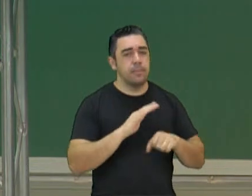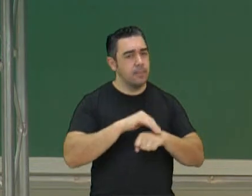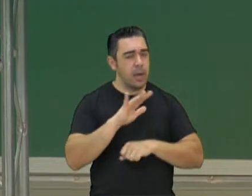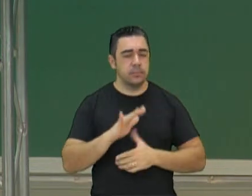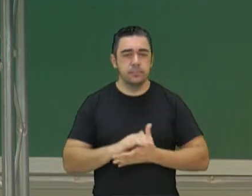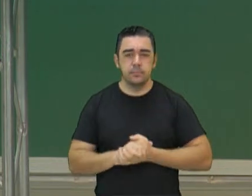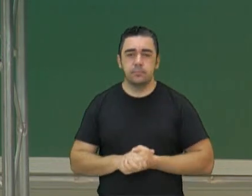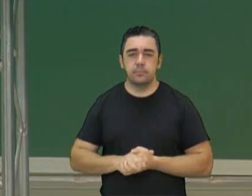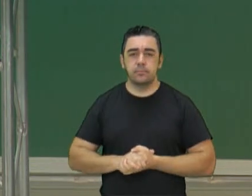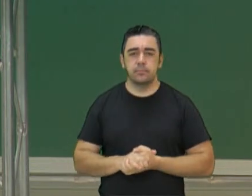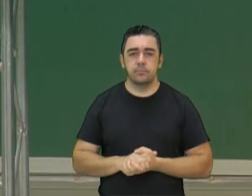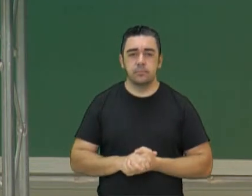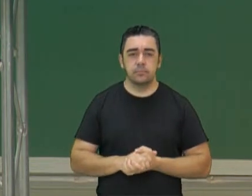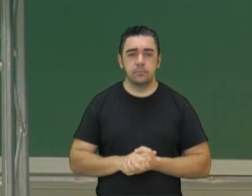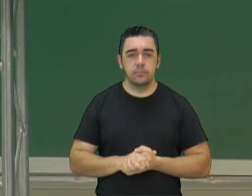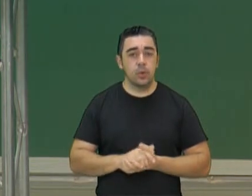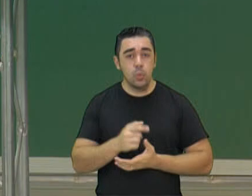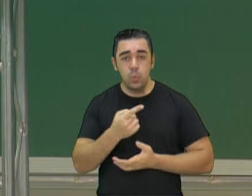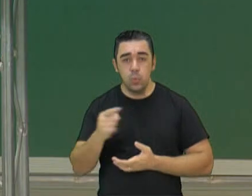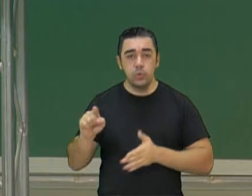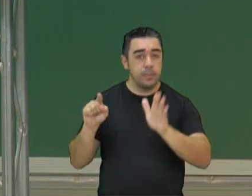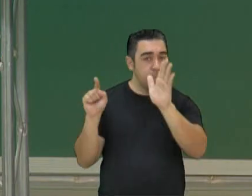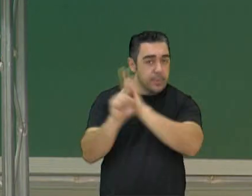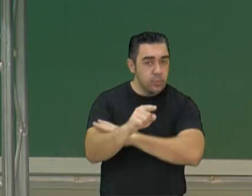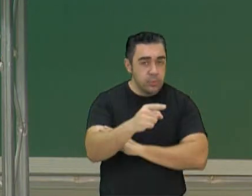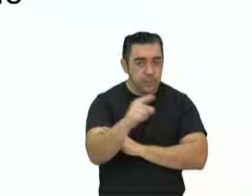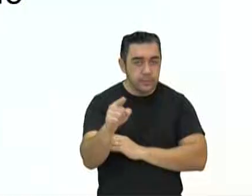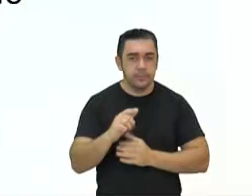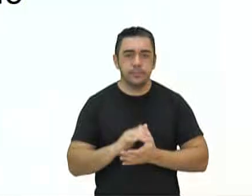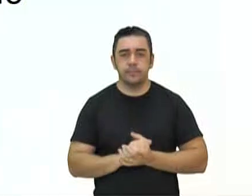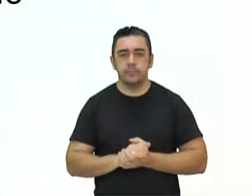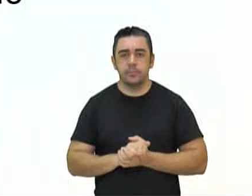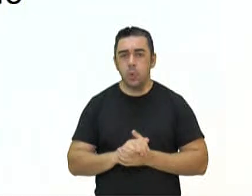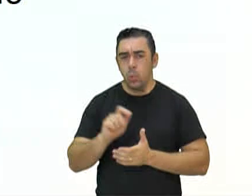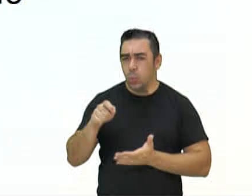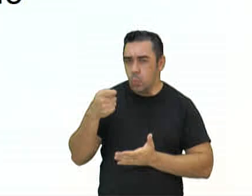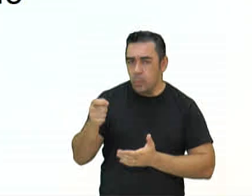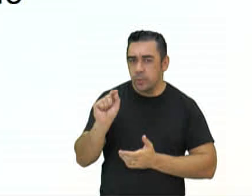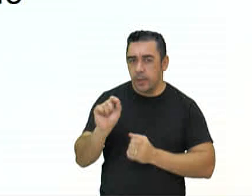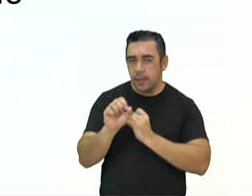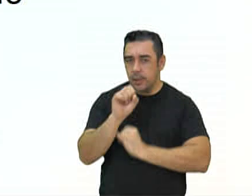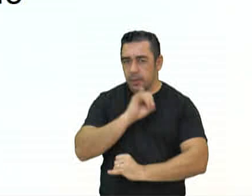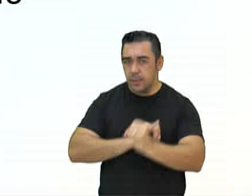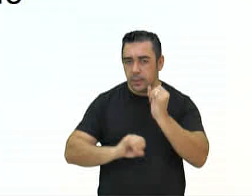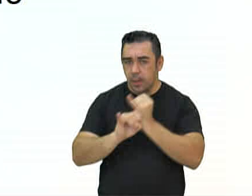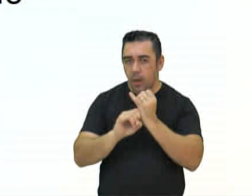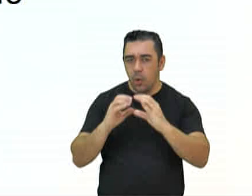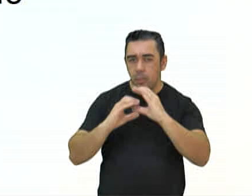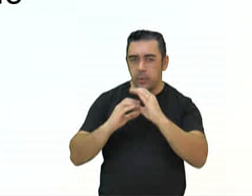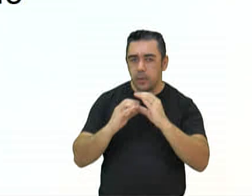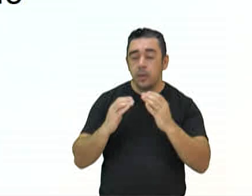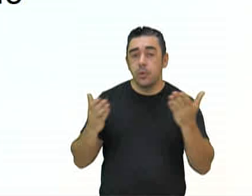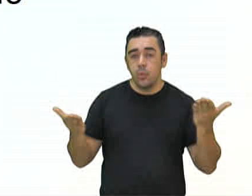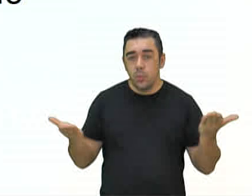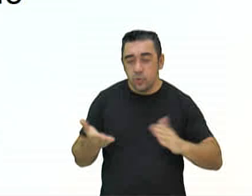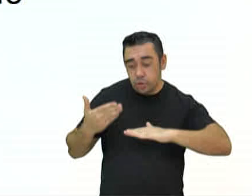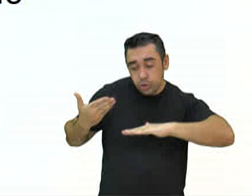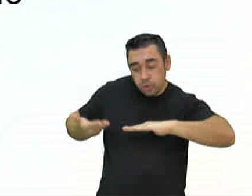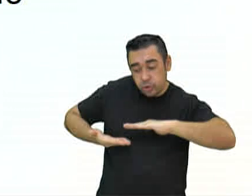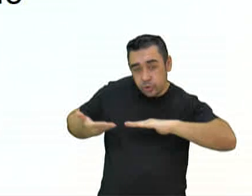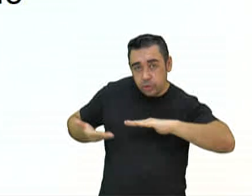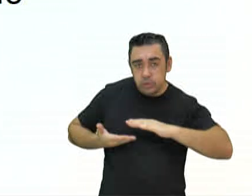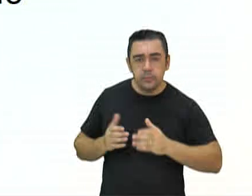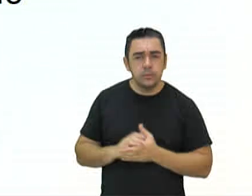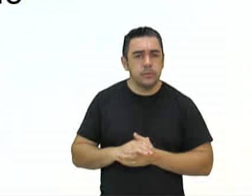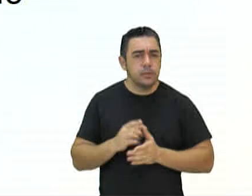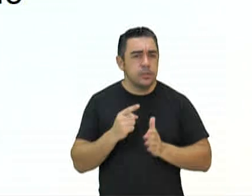tradicionais. Vamos de última questão, então. Sobre a internet como meio de comunicação contemporâneo,